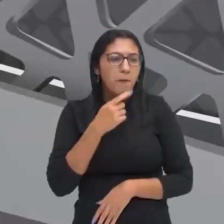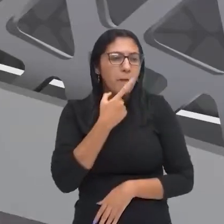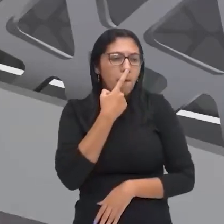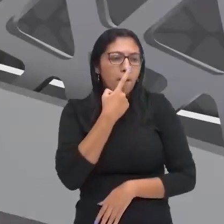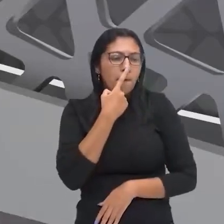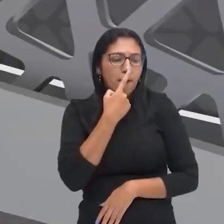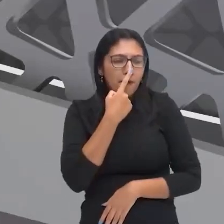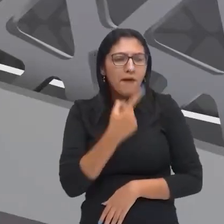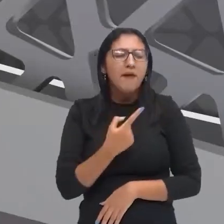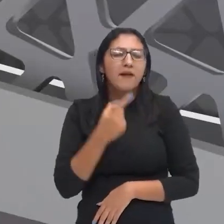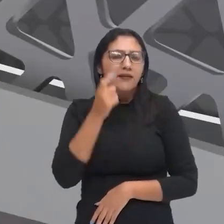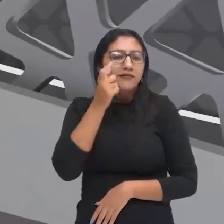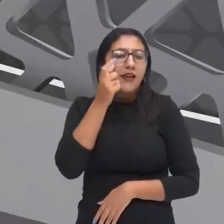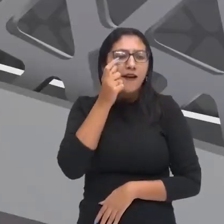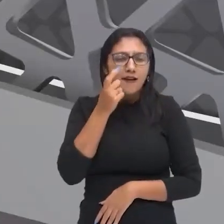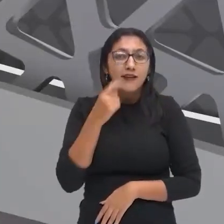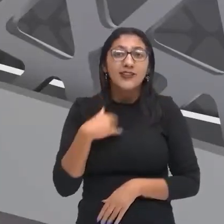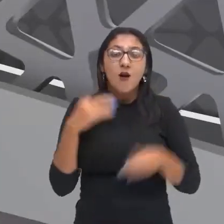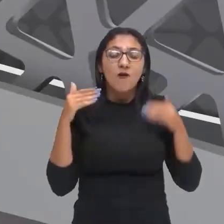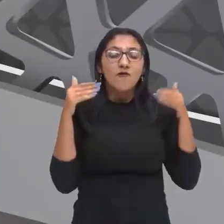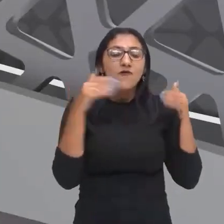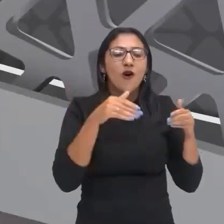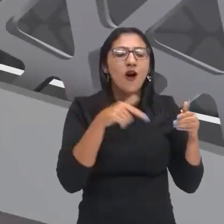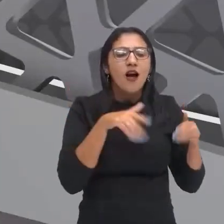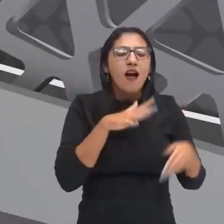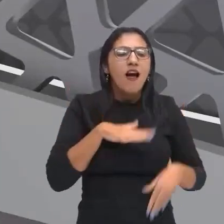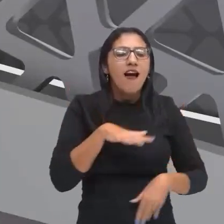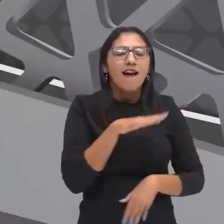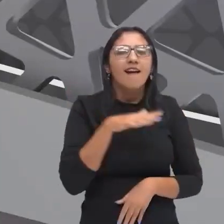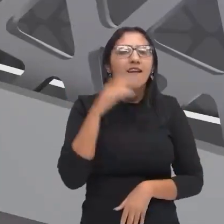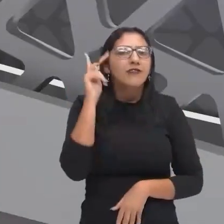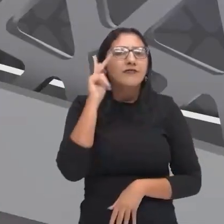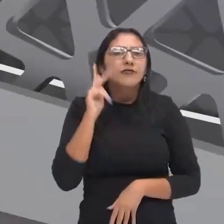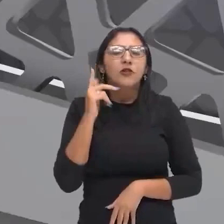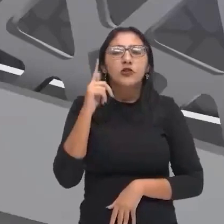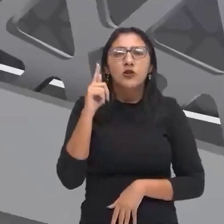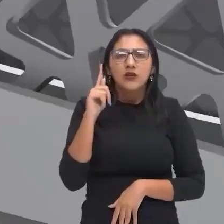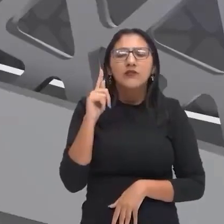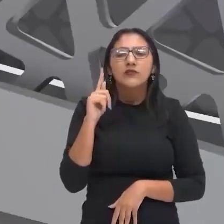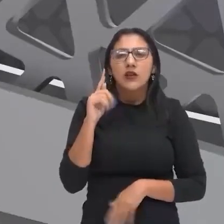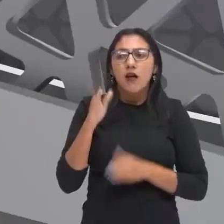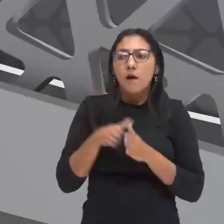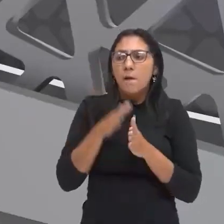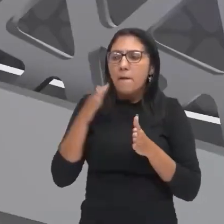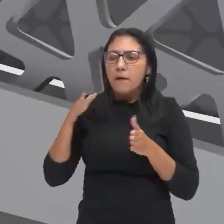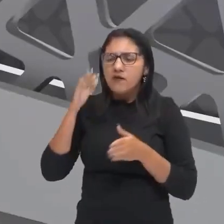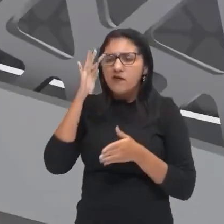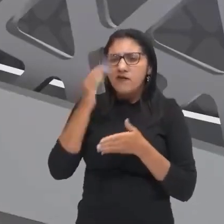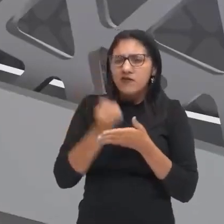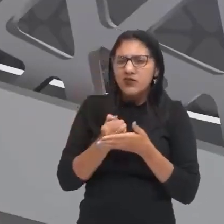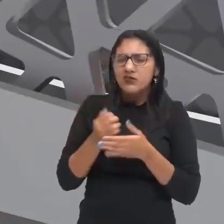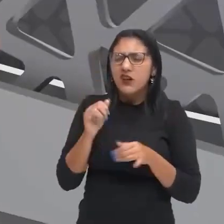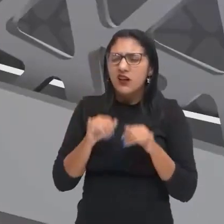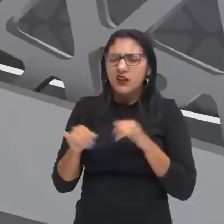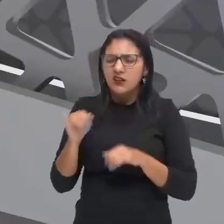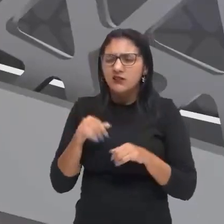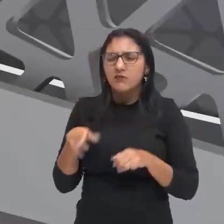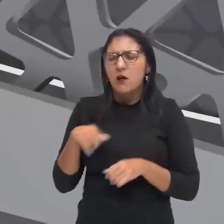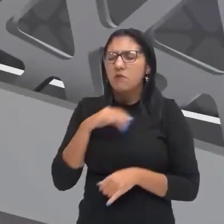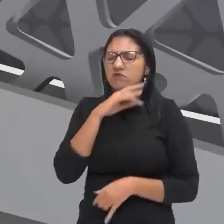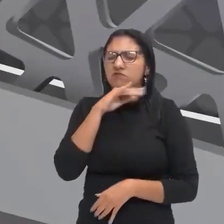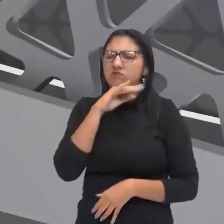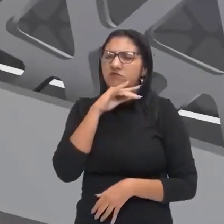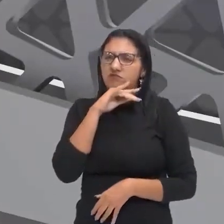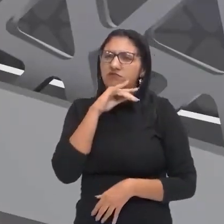sabendo que essas áreas de exatas seriam uma fraqueza para mim. E também, apesar de eu gostar